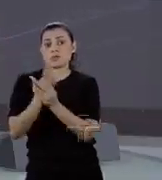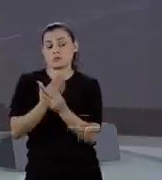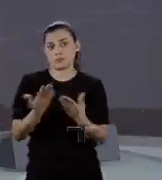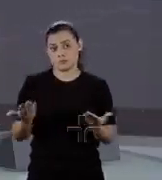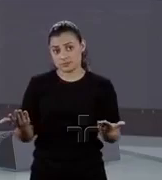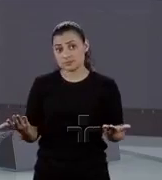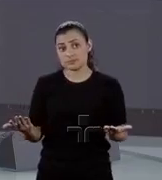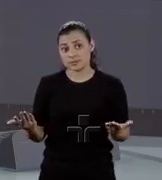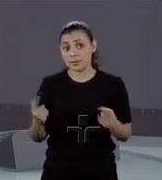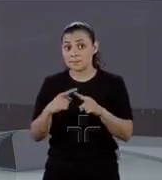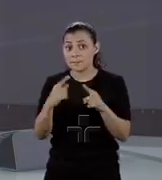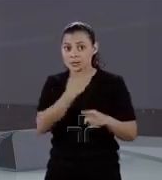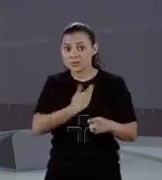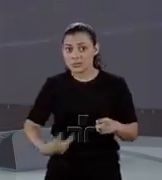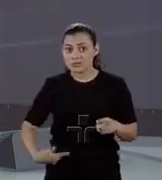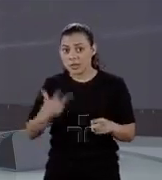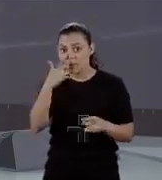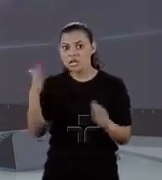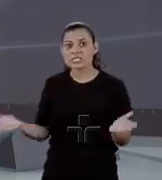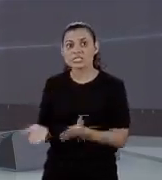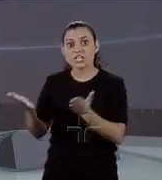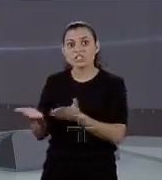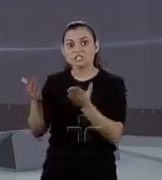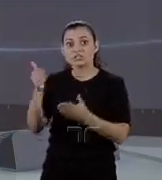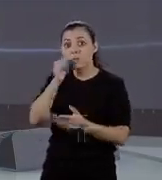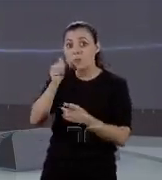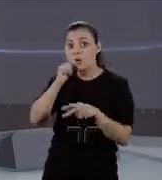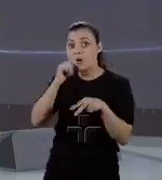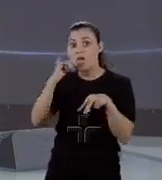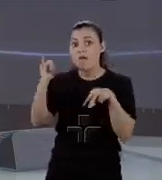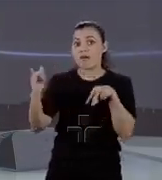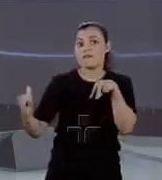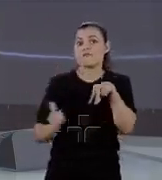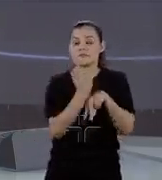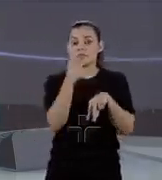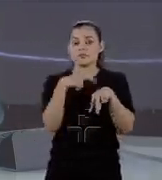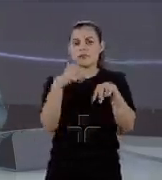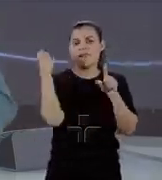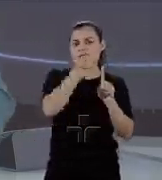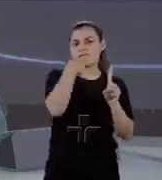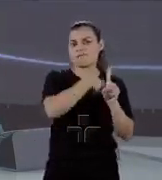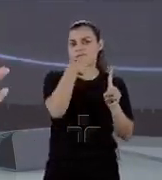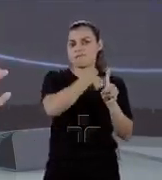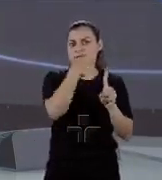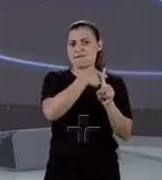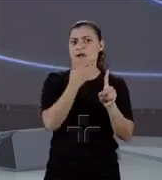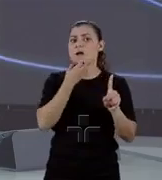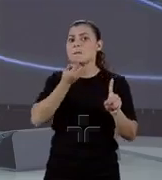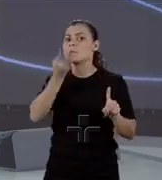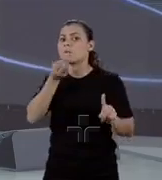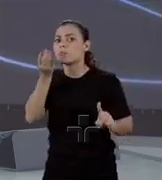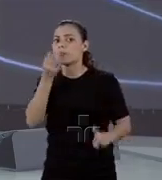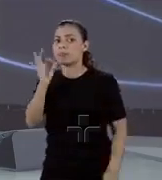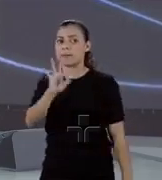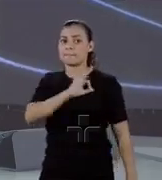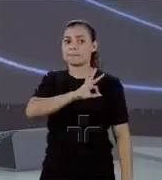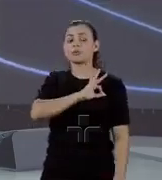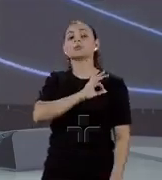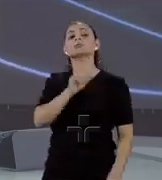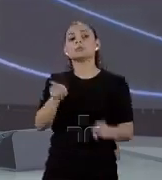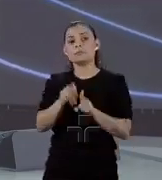né, que o poder público incentiva a mulher a fazer a denúncia, e quando nós ouvimos essas mulheres em reportagens, inúmeras reportagens, é justamente por conta disso